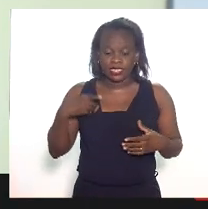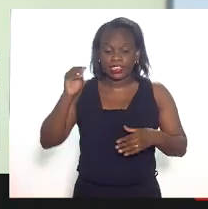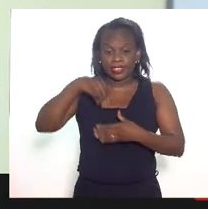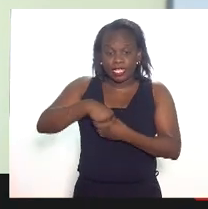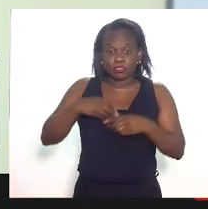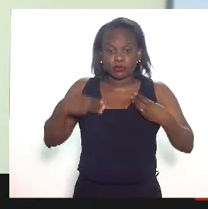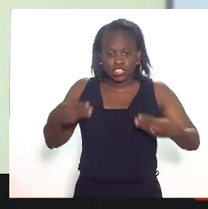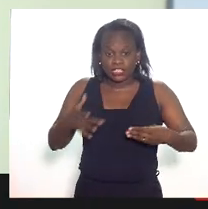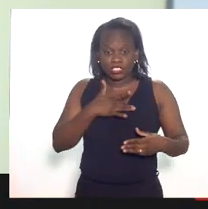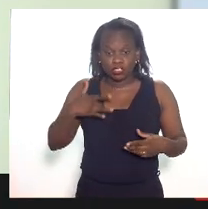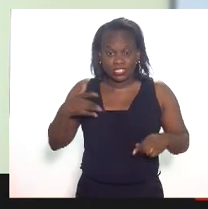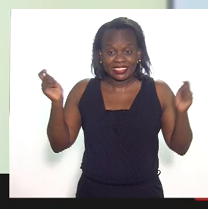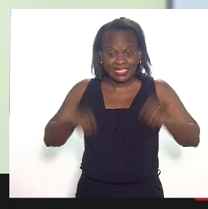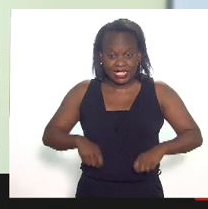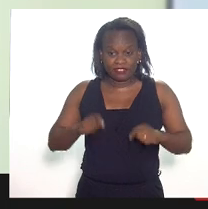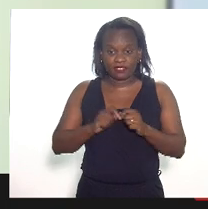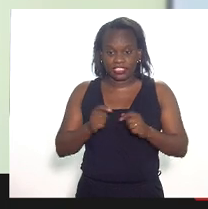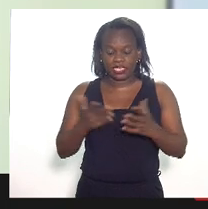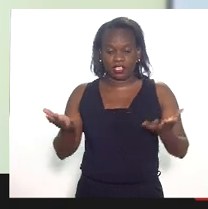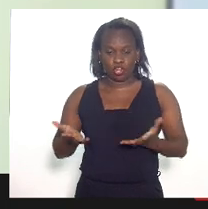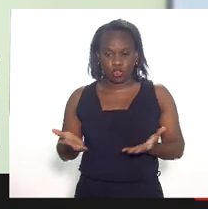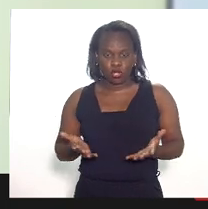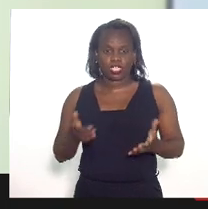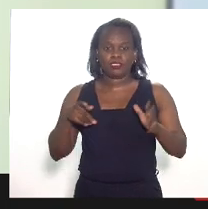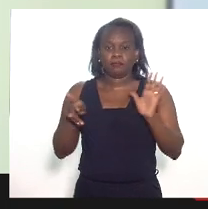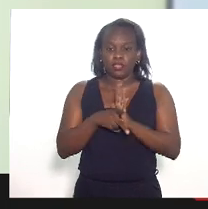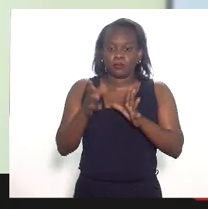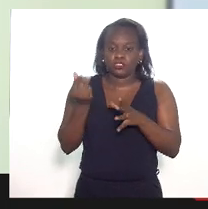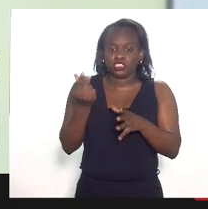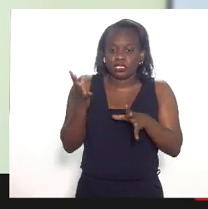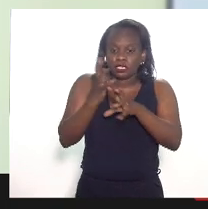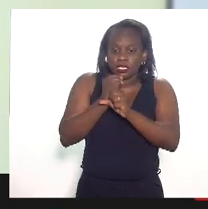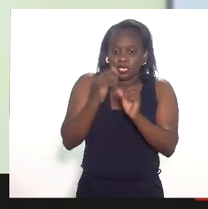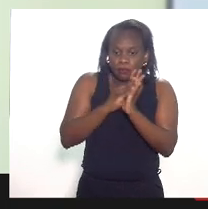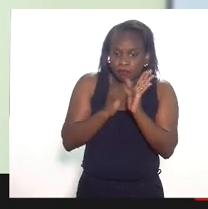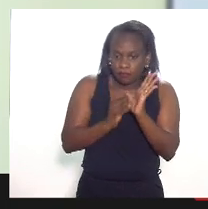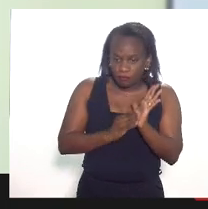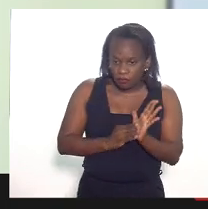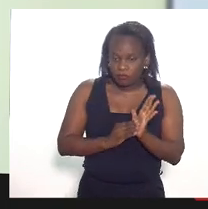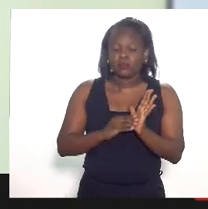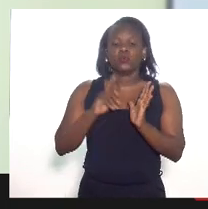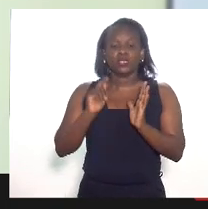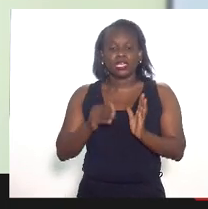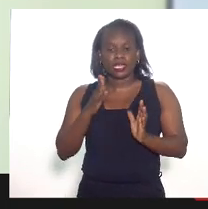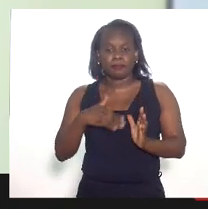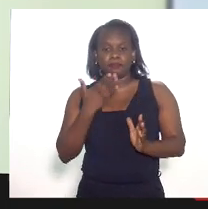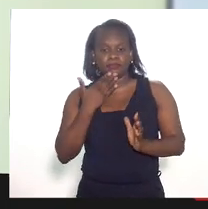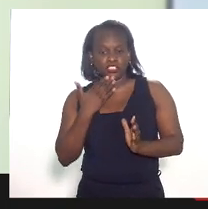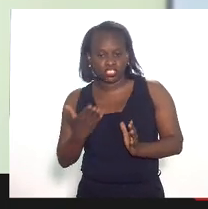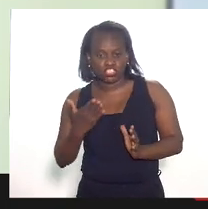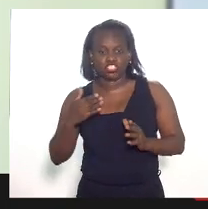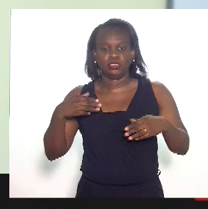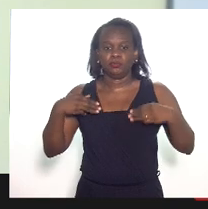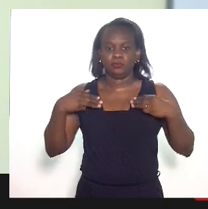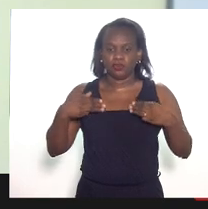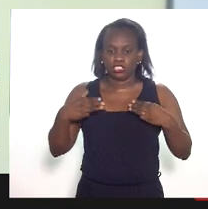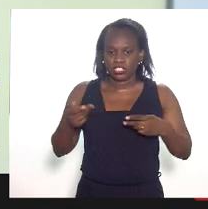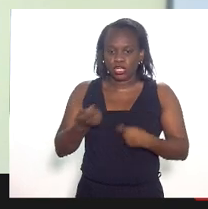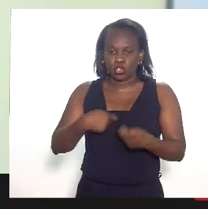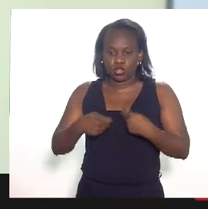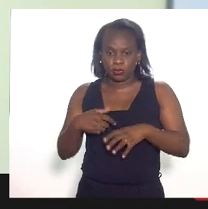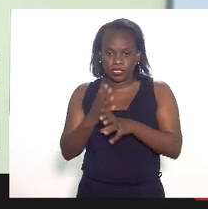fazer nesse momento, em termos de orçamento, é solicitar ao Ministério da